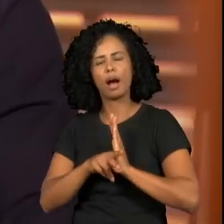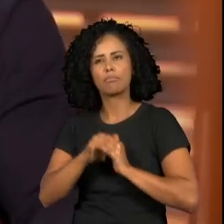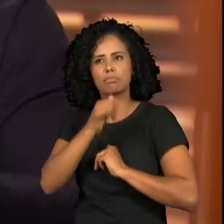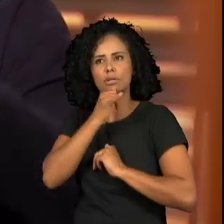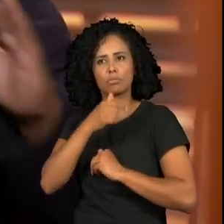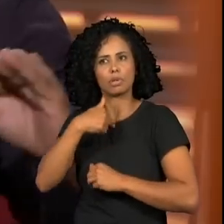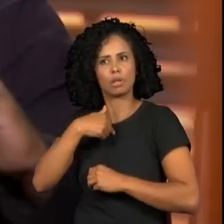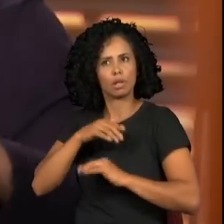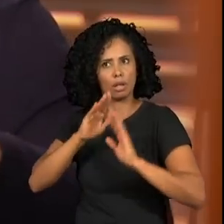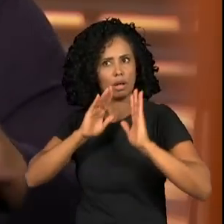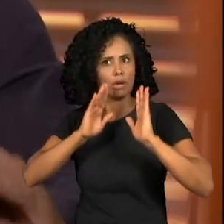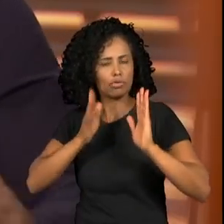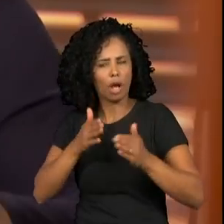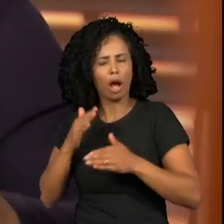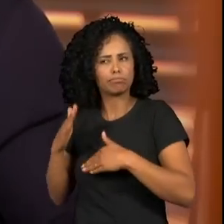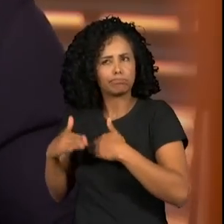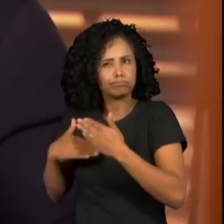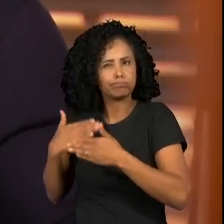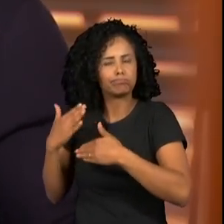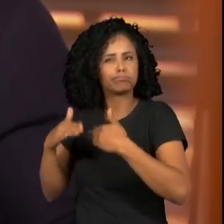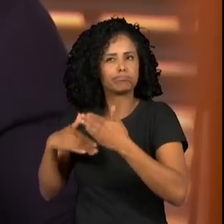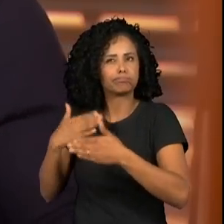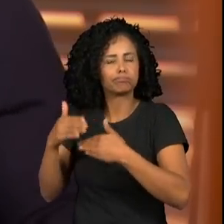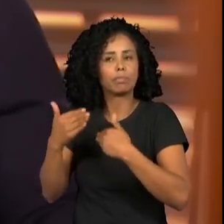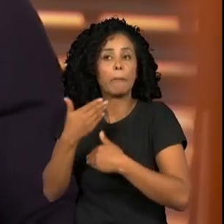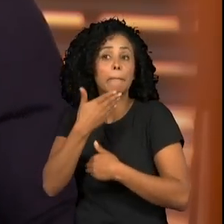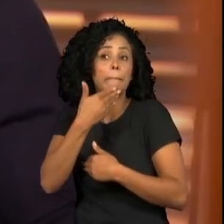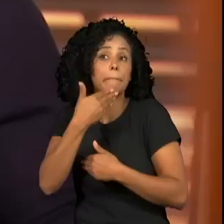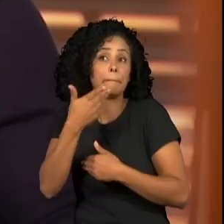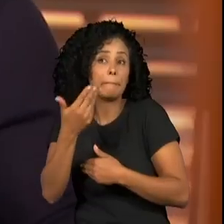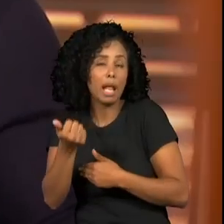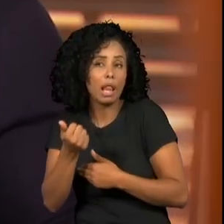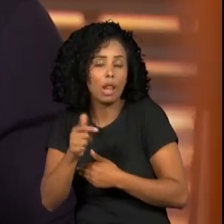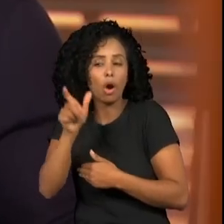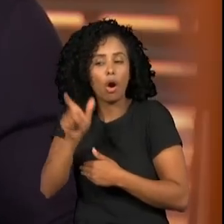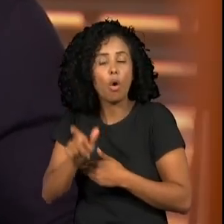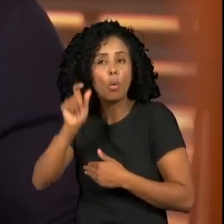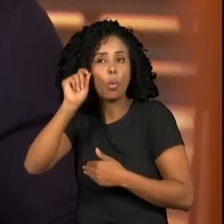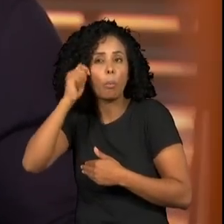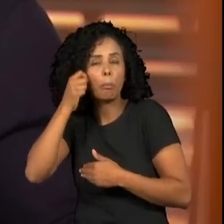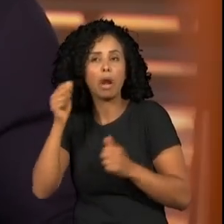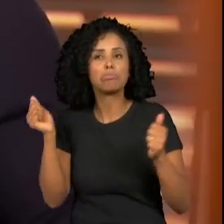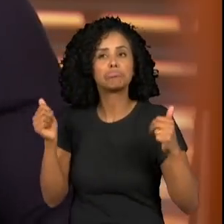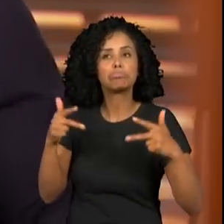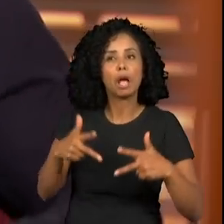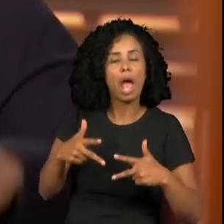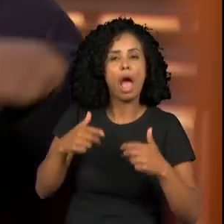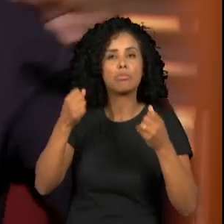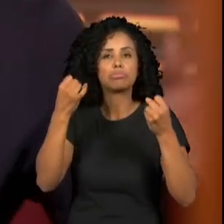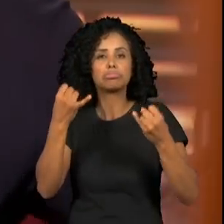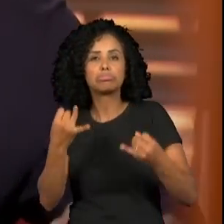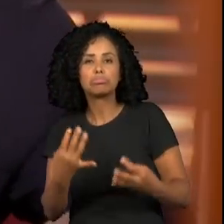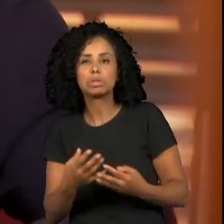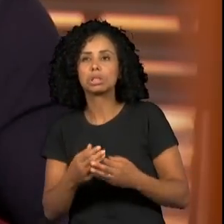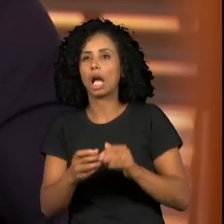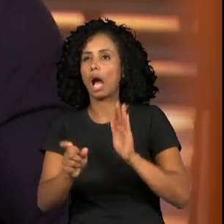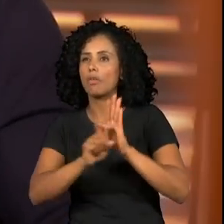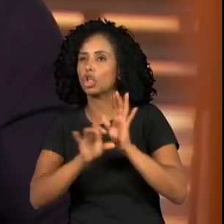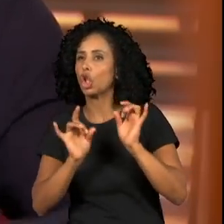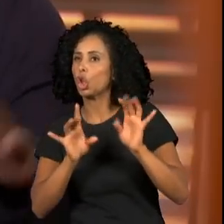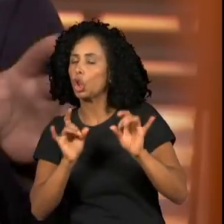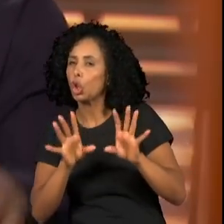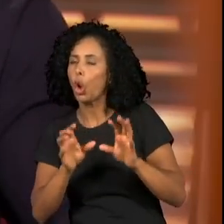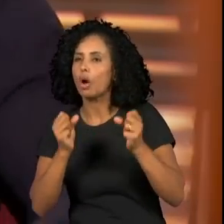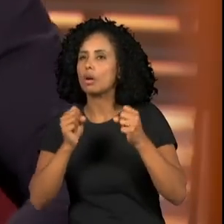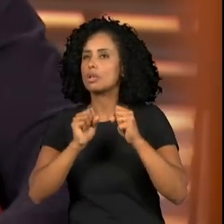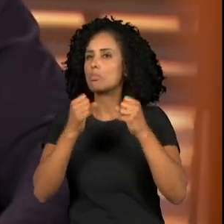eu fui desmistificando um pouco isso. Mas para muitas pessoas, vira e mexe, alguma coisa acontece na internet,